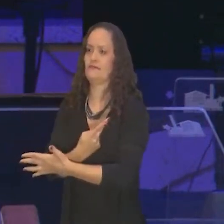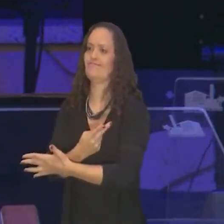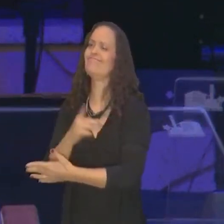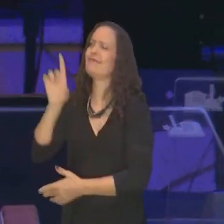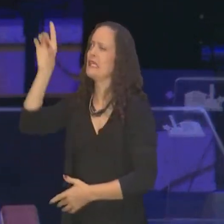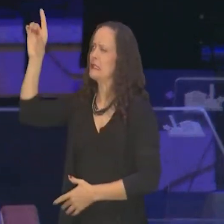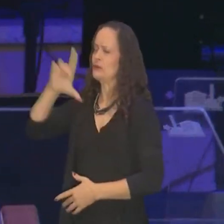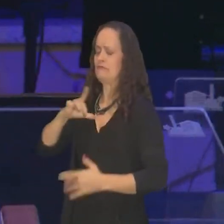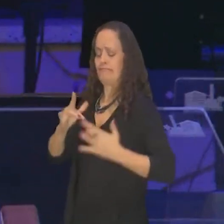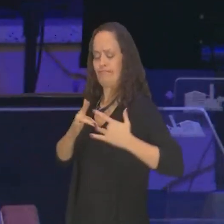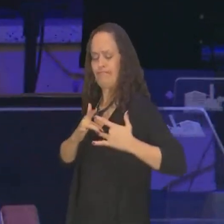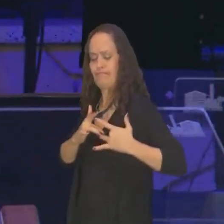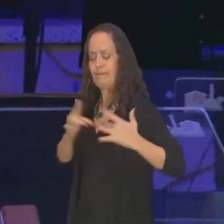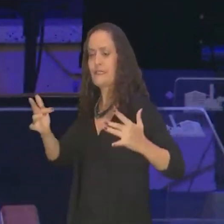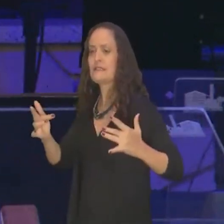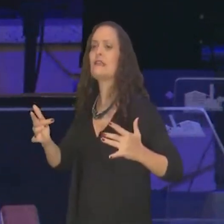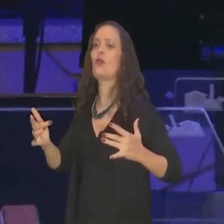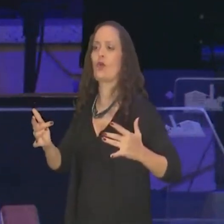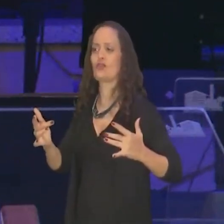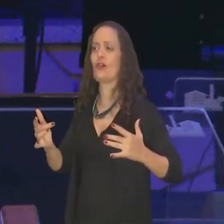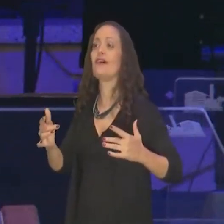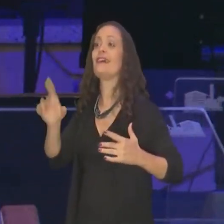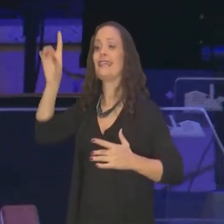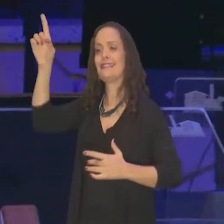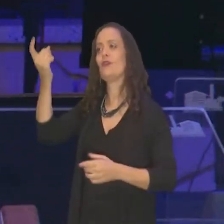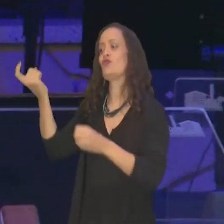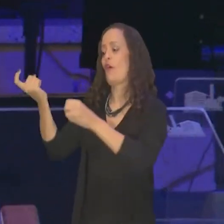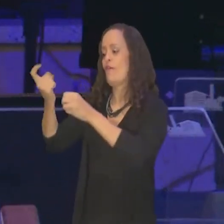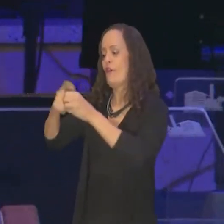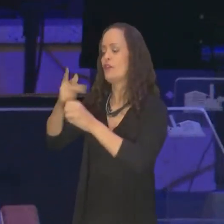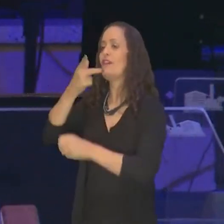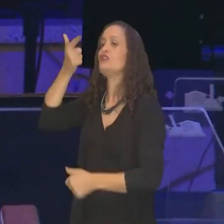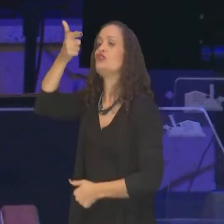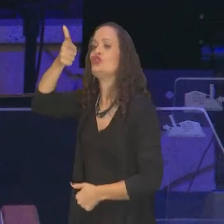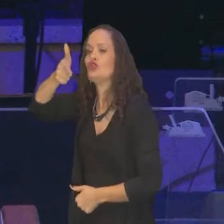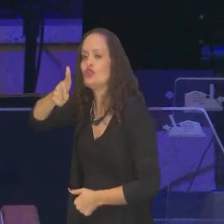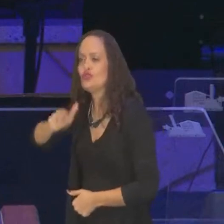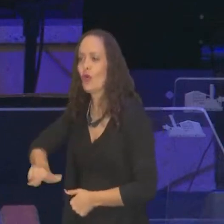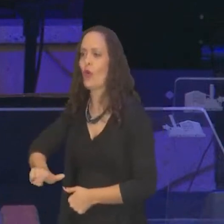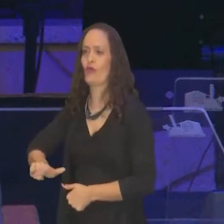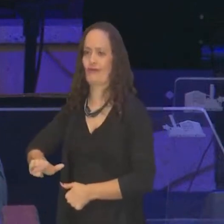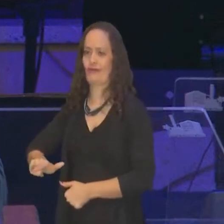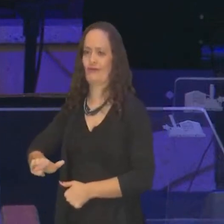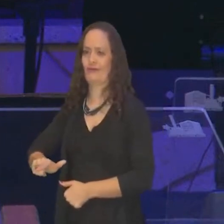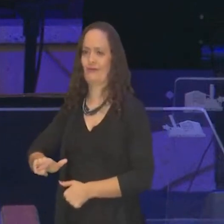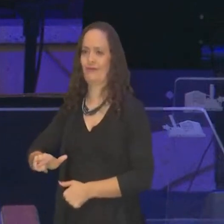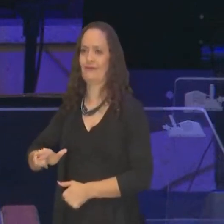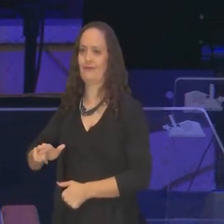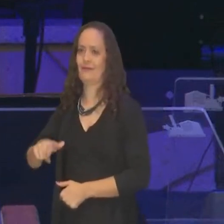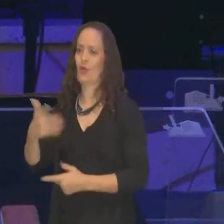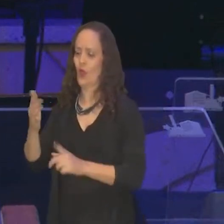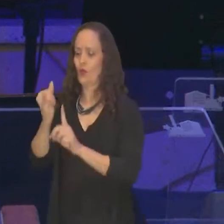ele voltava na sua fala. Quando o profeta ou quando o autor bíblico conversava com